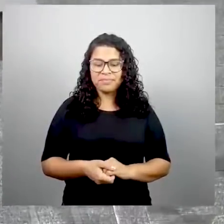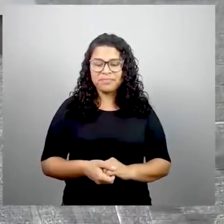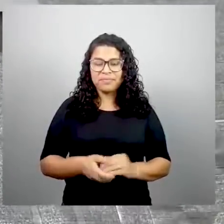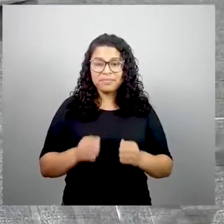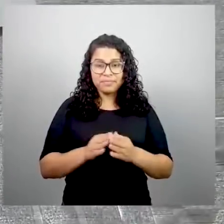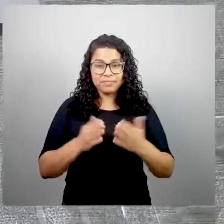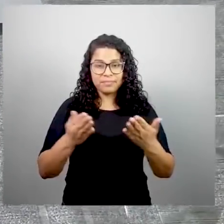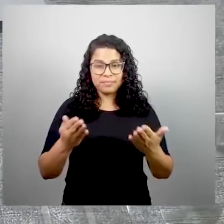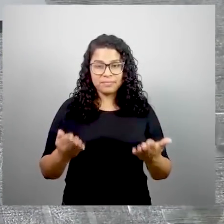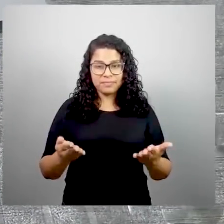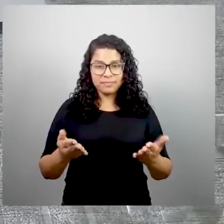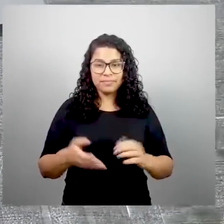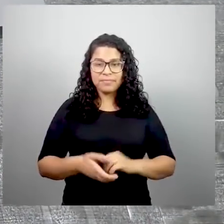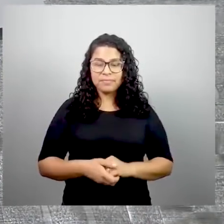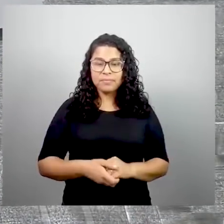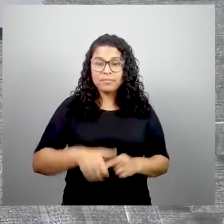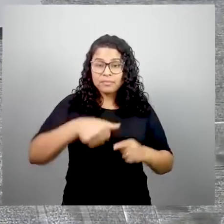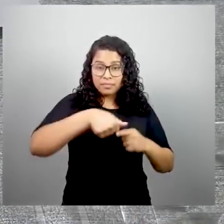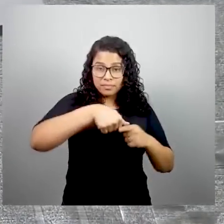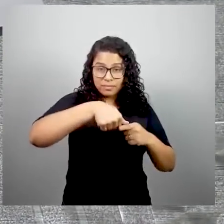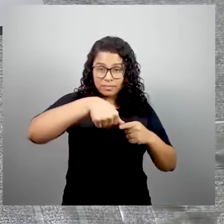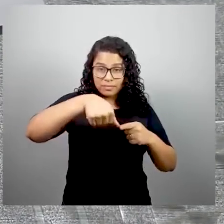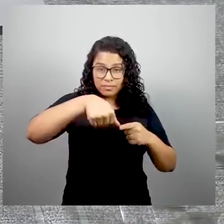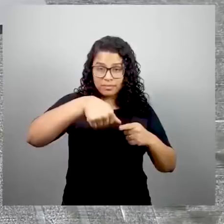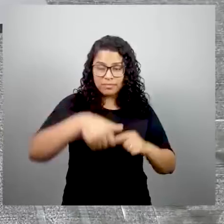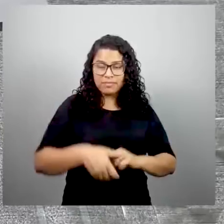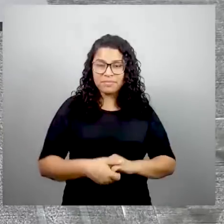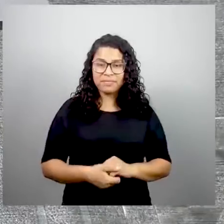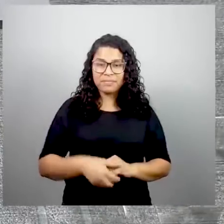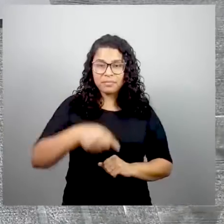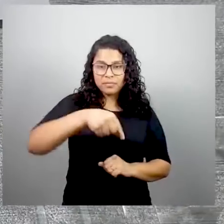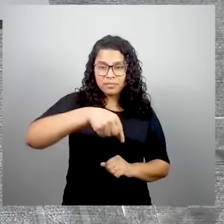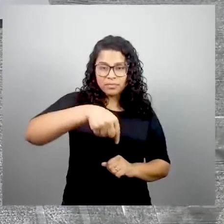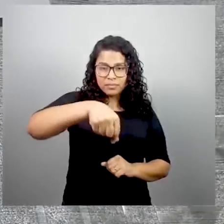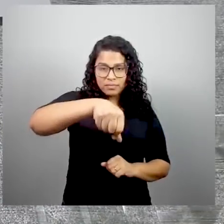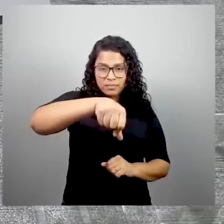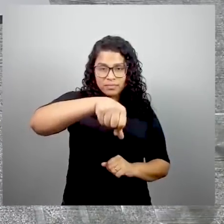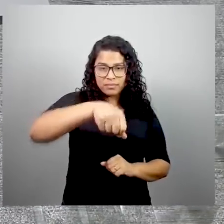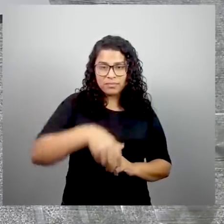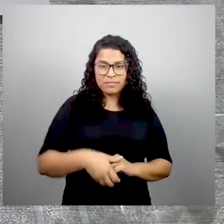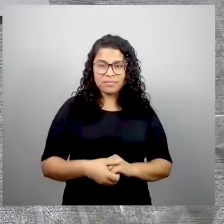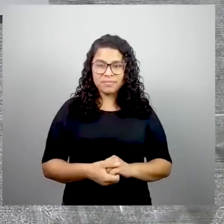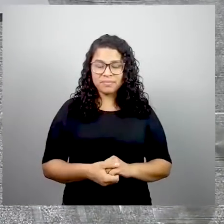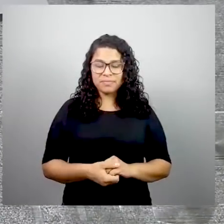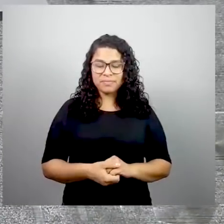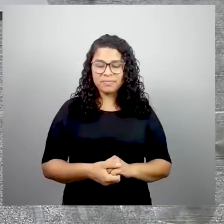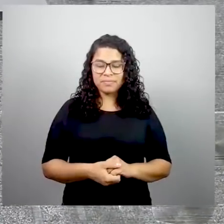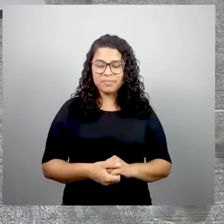pega um pouco de creme dental, um pouquinho, coloca aqui no meio.